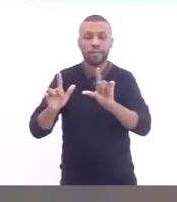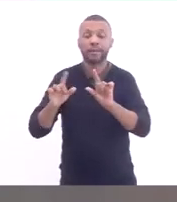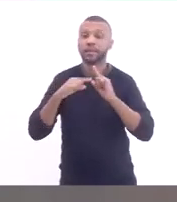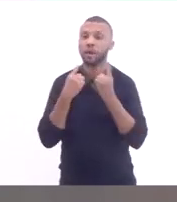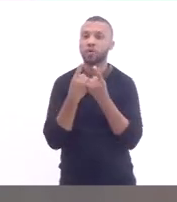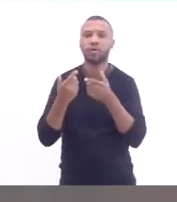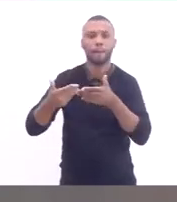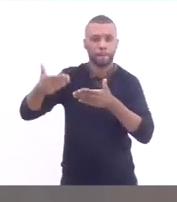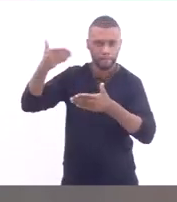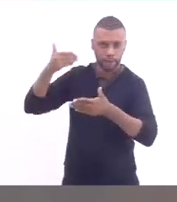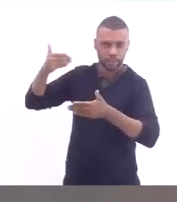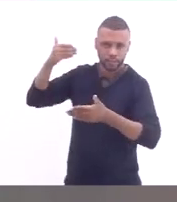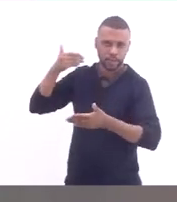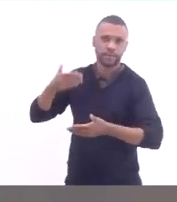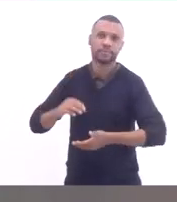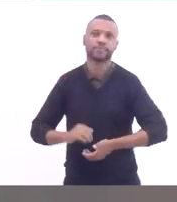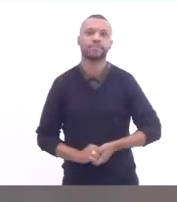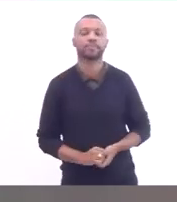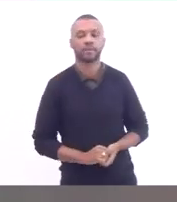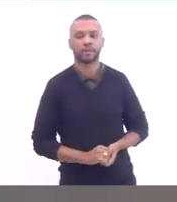Olha só.